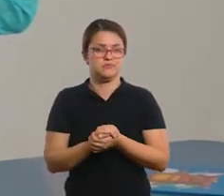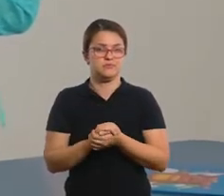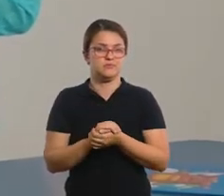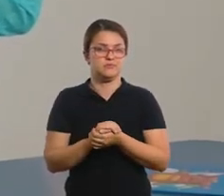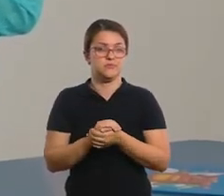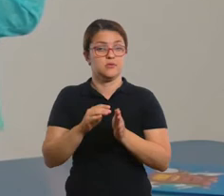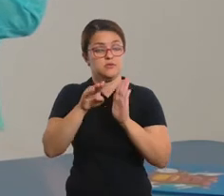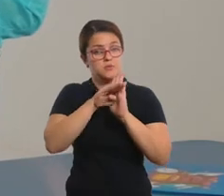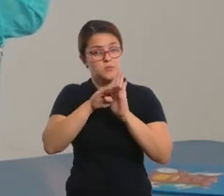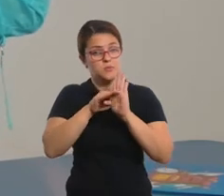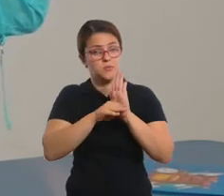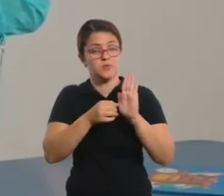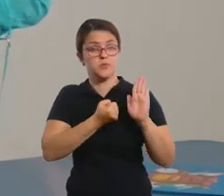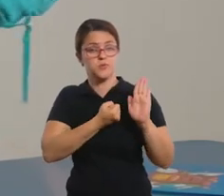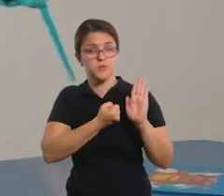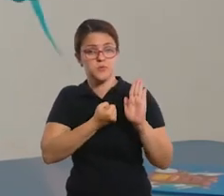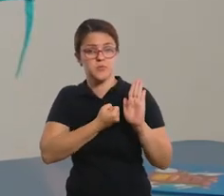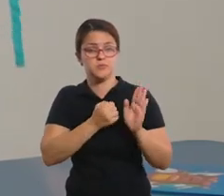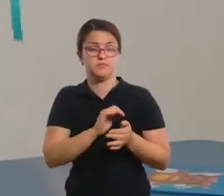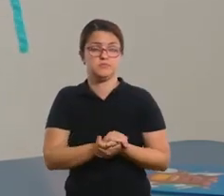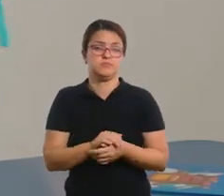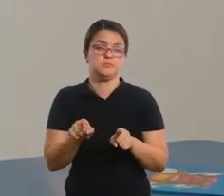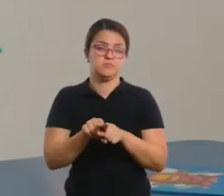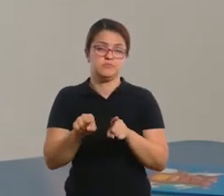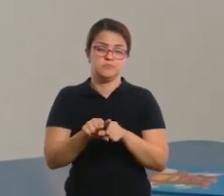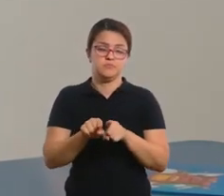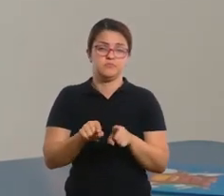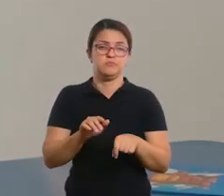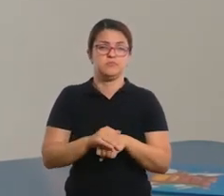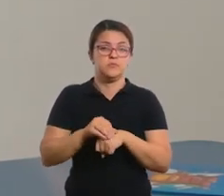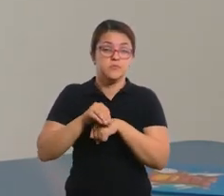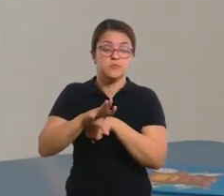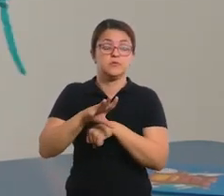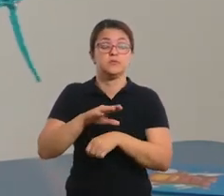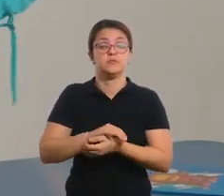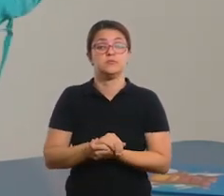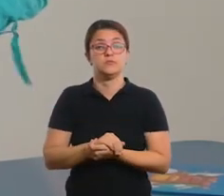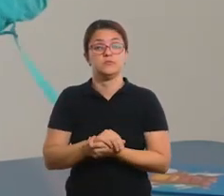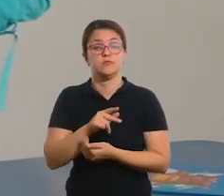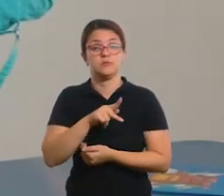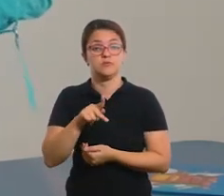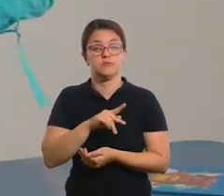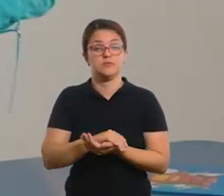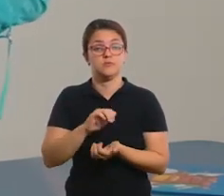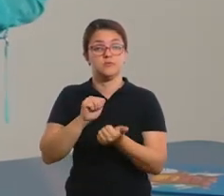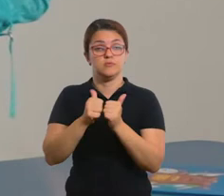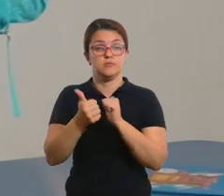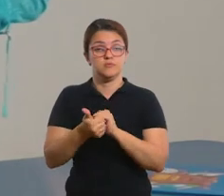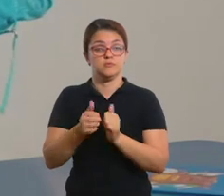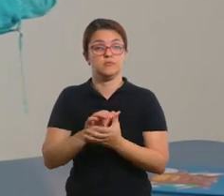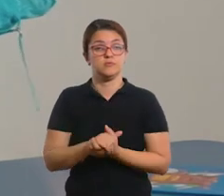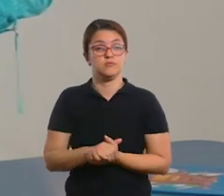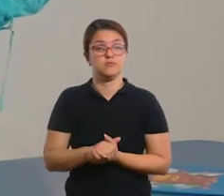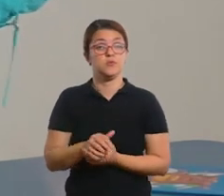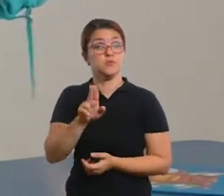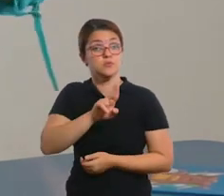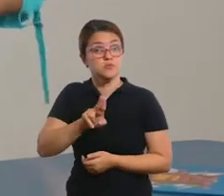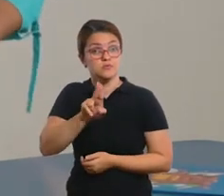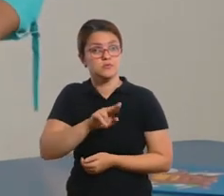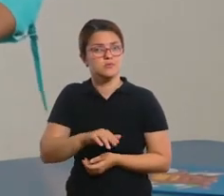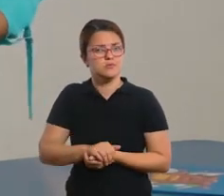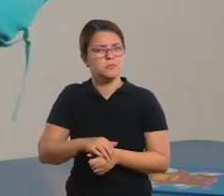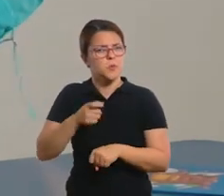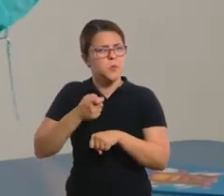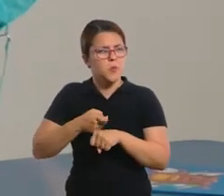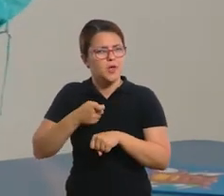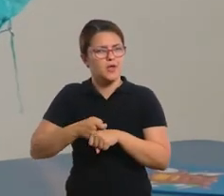dos números naturais. Tem algumas sugestões do professor e a nossa sugestão de adaptação é usar sempre um